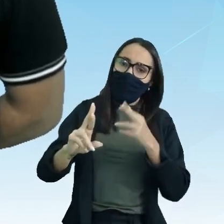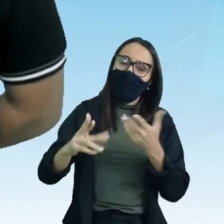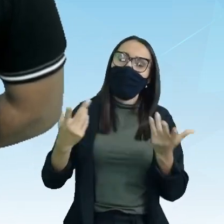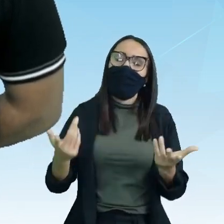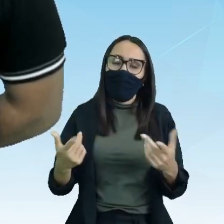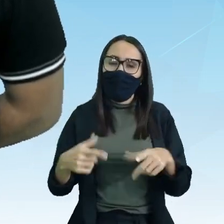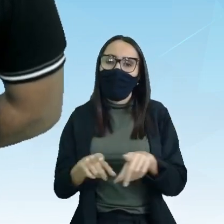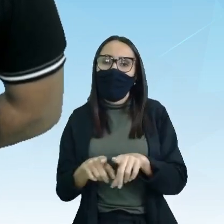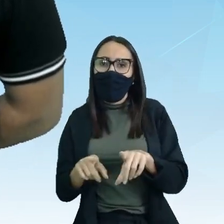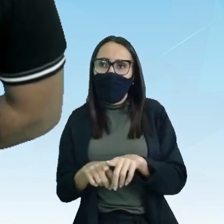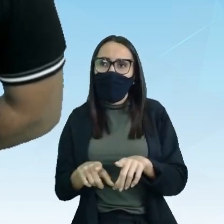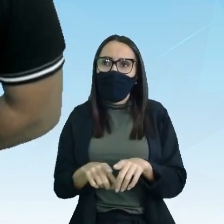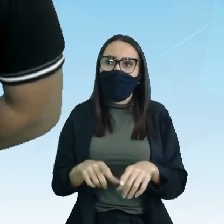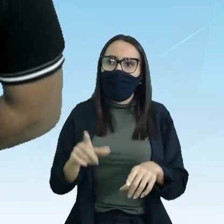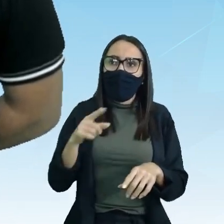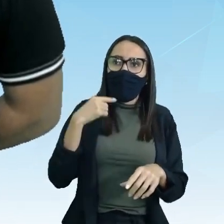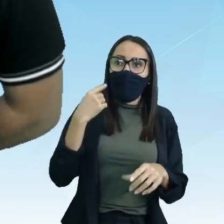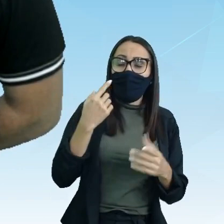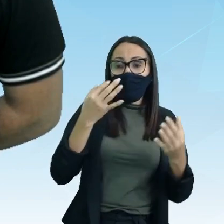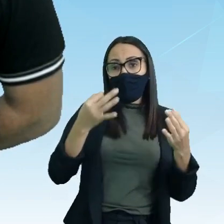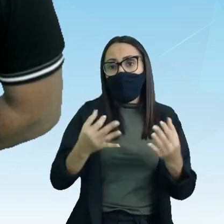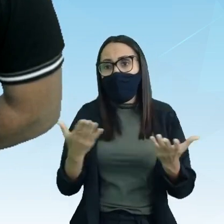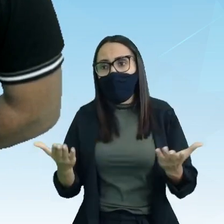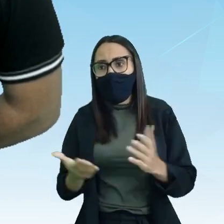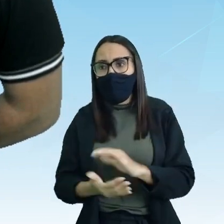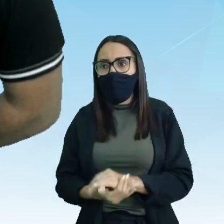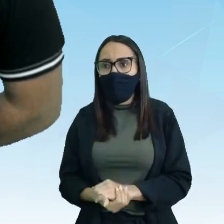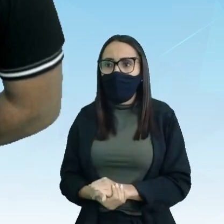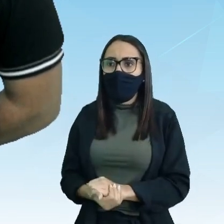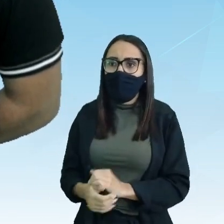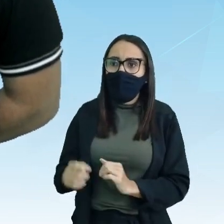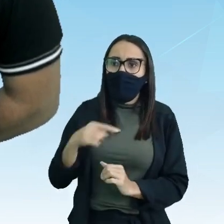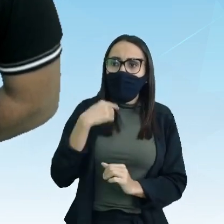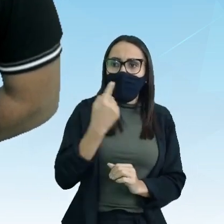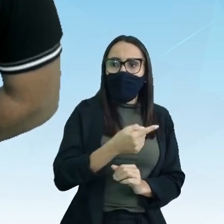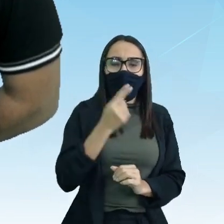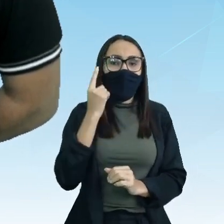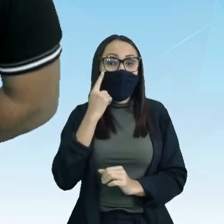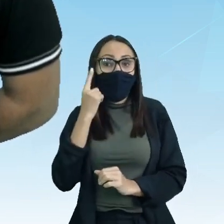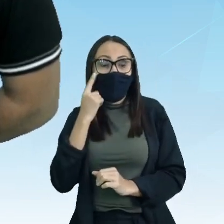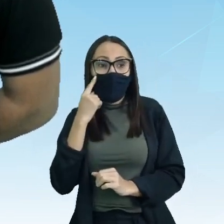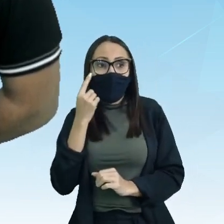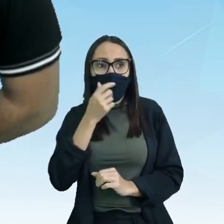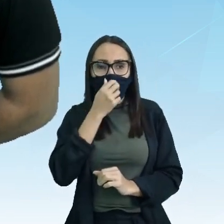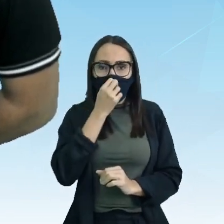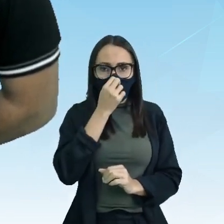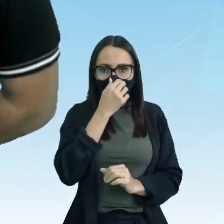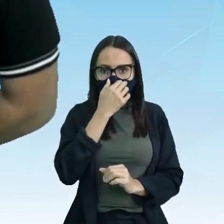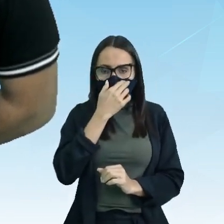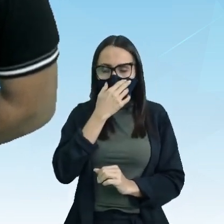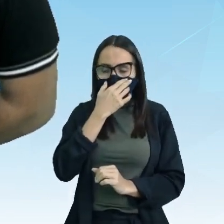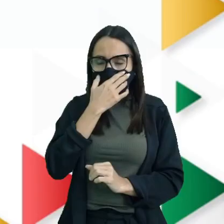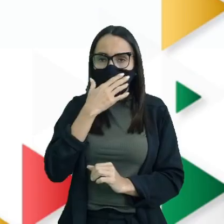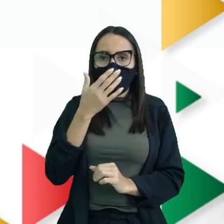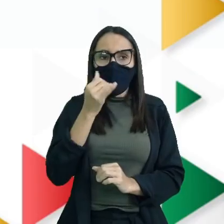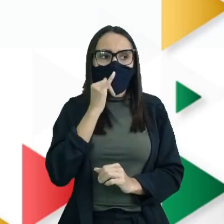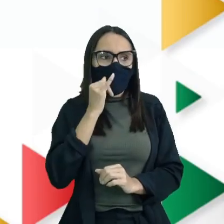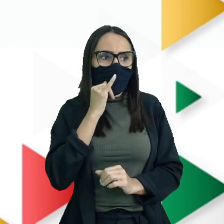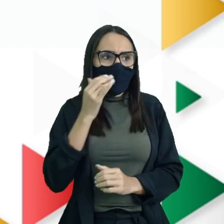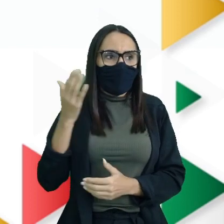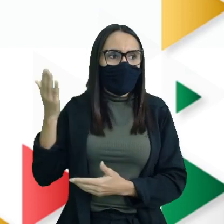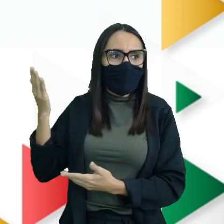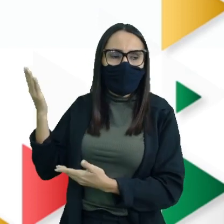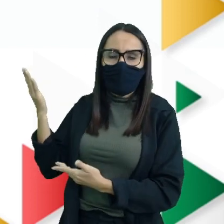representatividade feminina é justamente isso, né? Porque veja só, se nós observarmos aqui no slide, por exemplo, mais uma